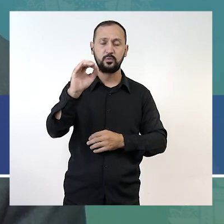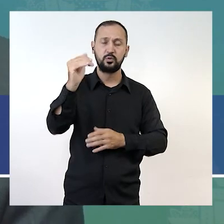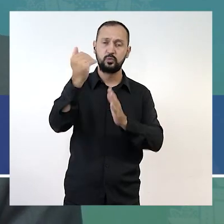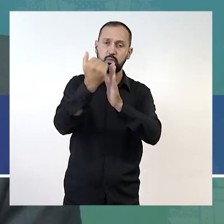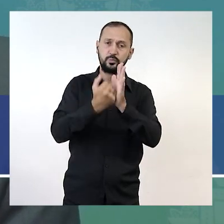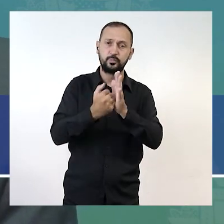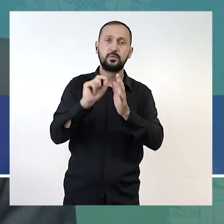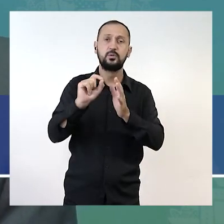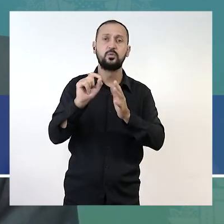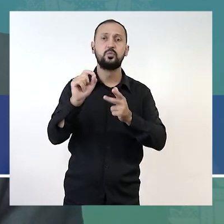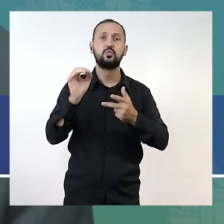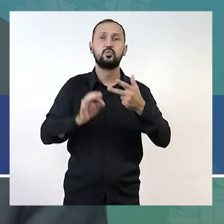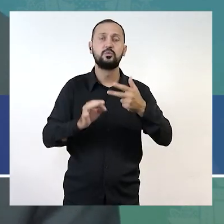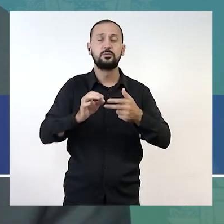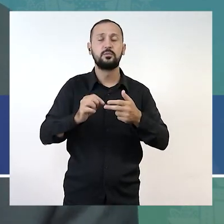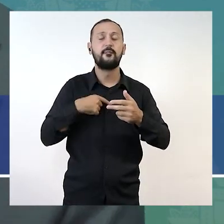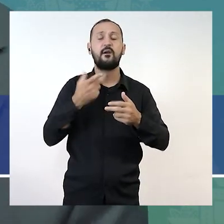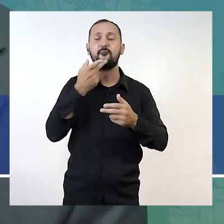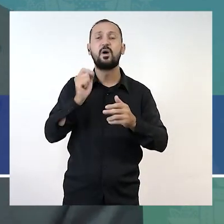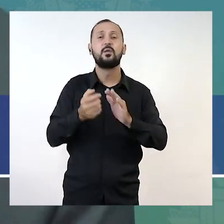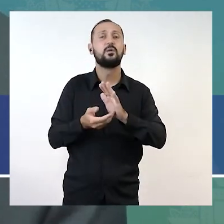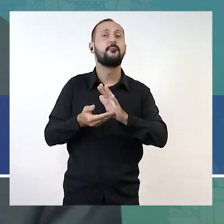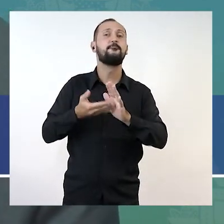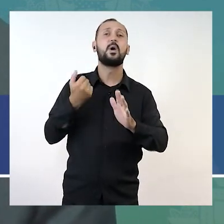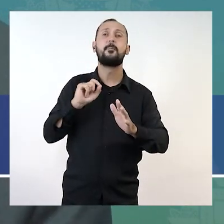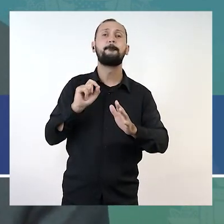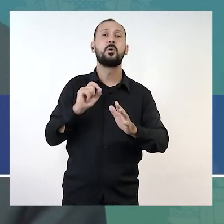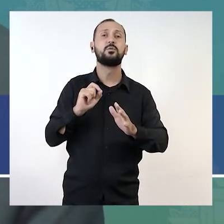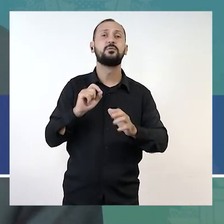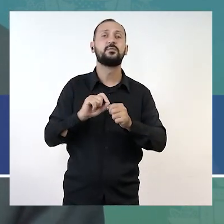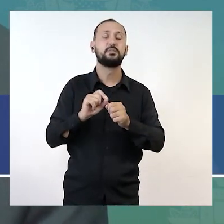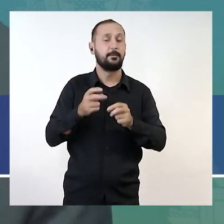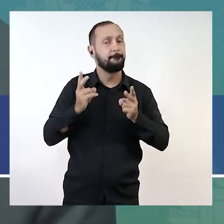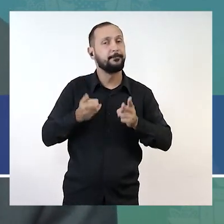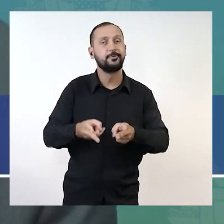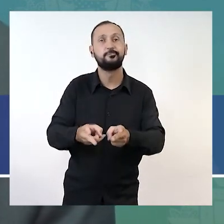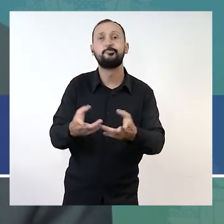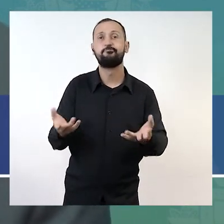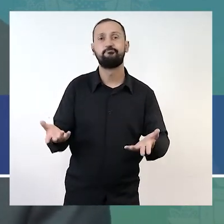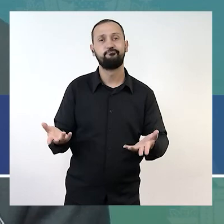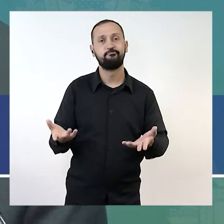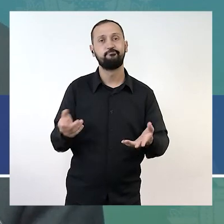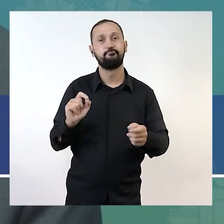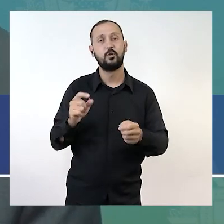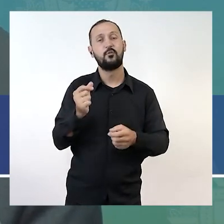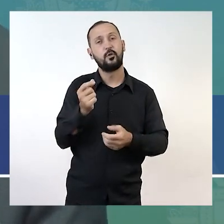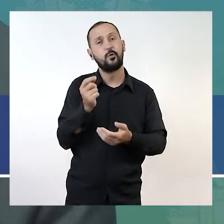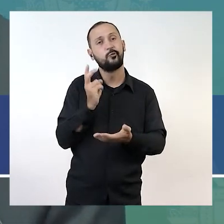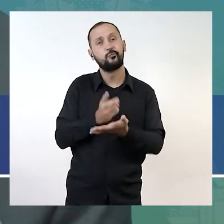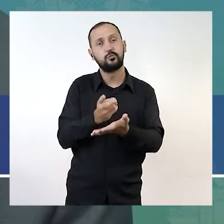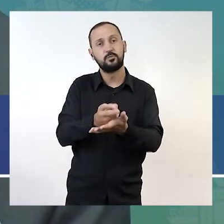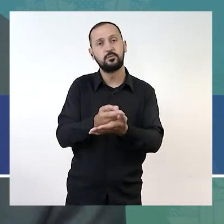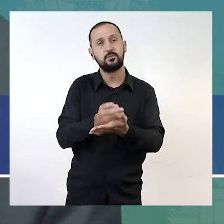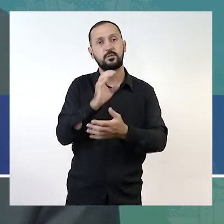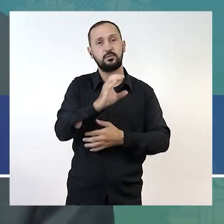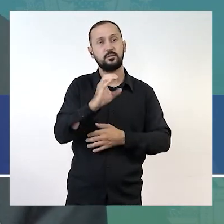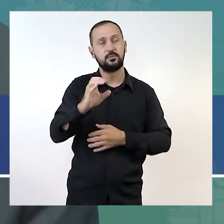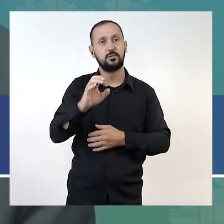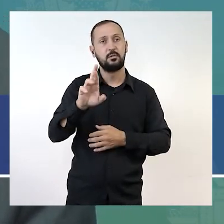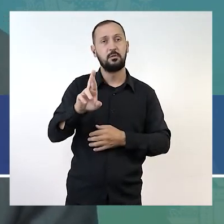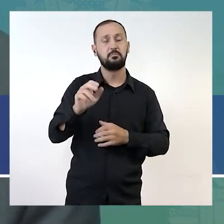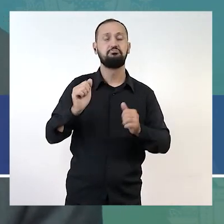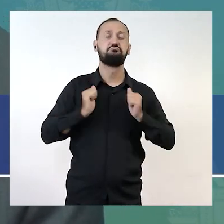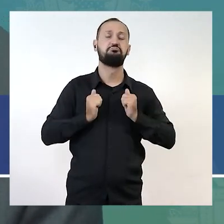53,94% em média, e o Poder Judiciário suspendeu esse desconto, mantendo os valores vigentes